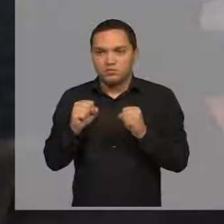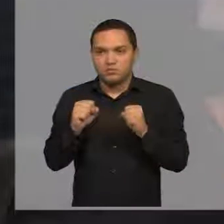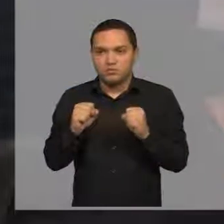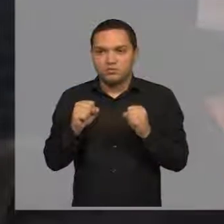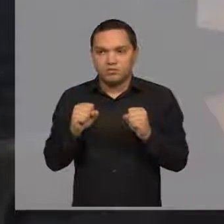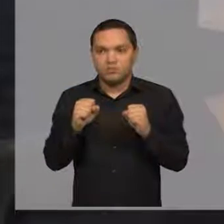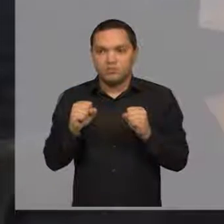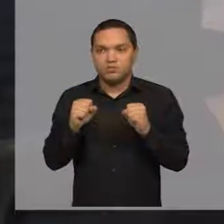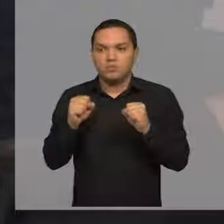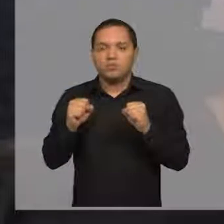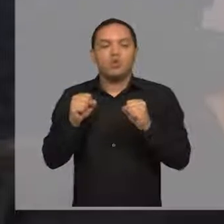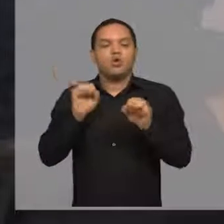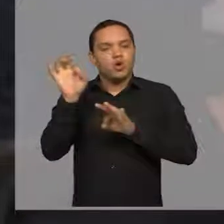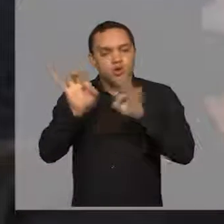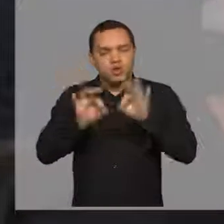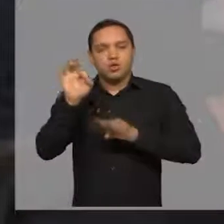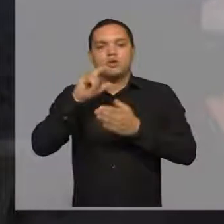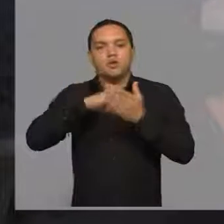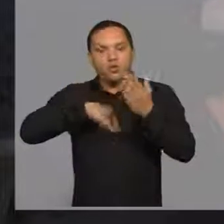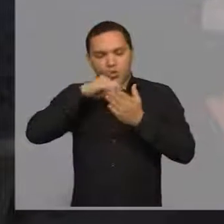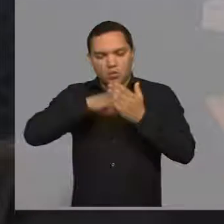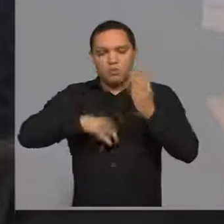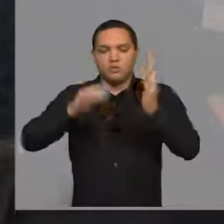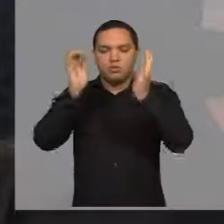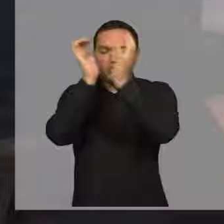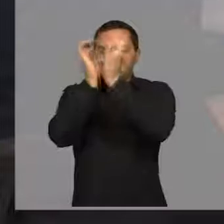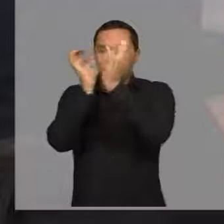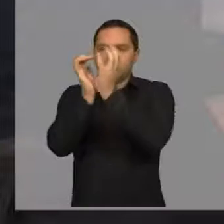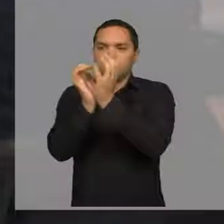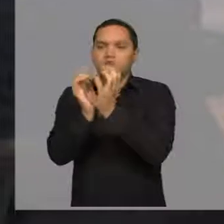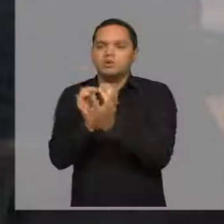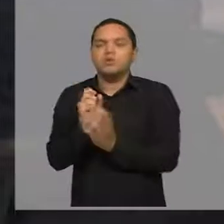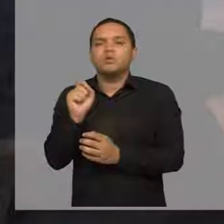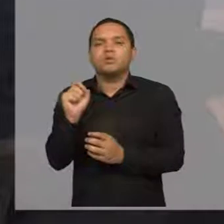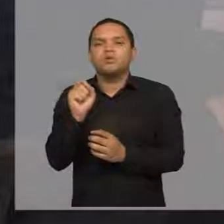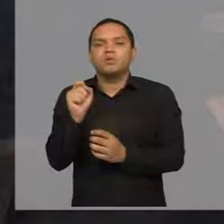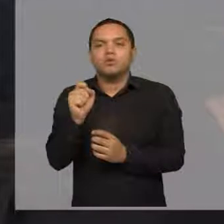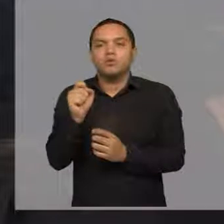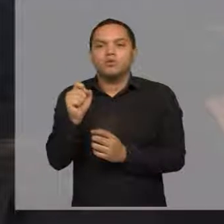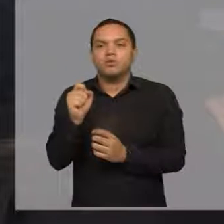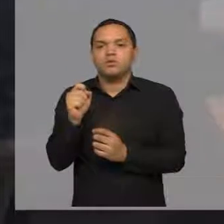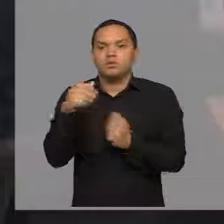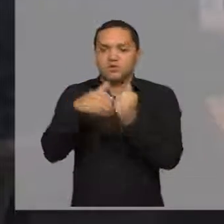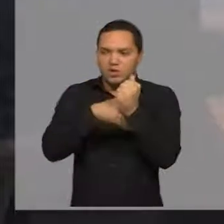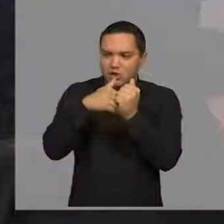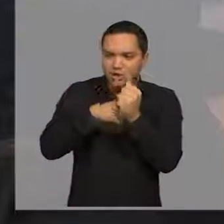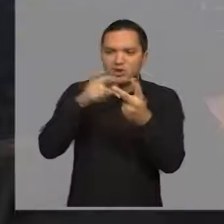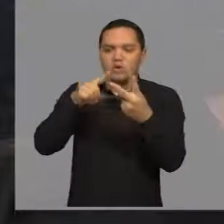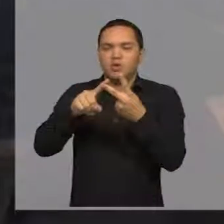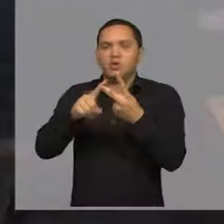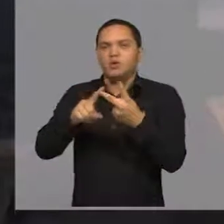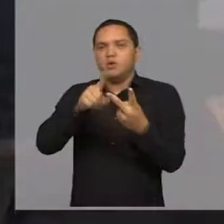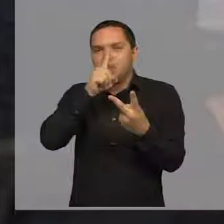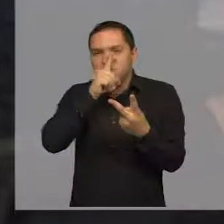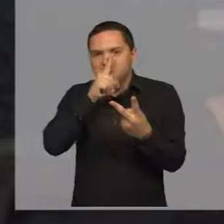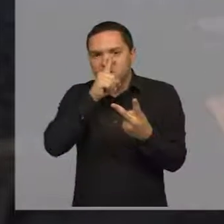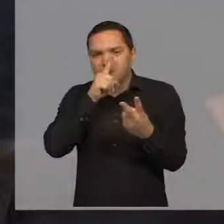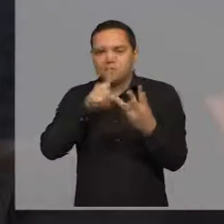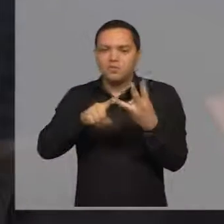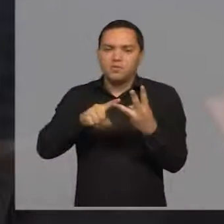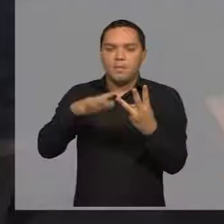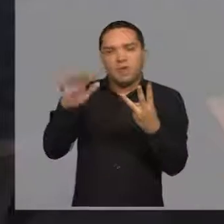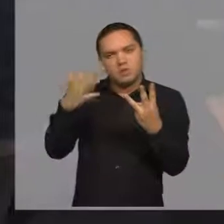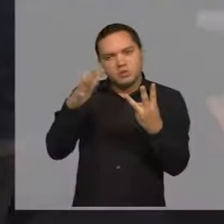classificar os documentos, né, no Brasil como ultrasecretos, sigilosos,